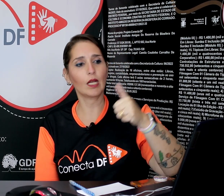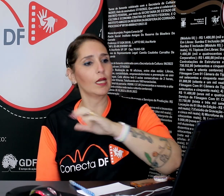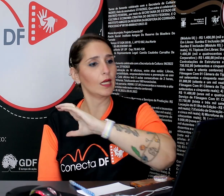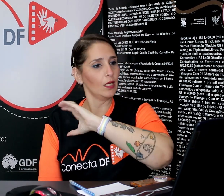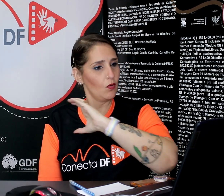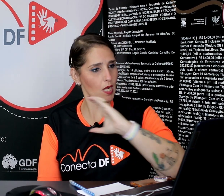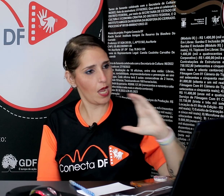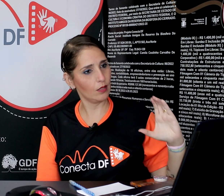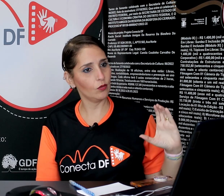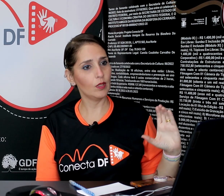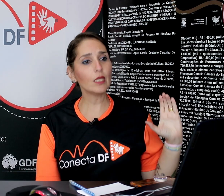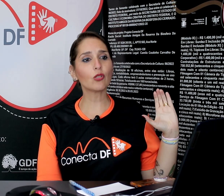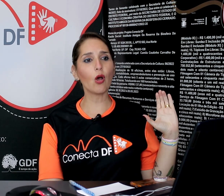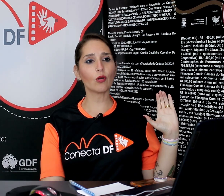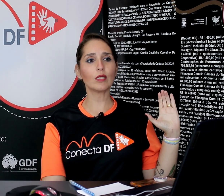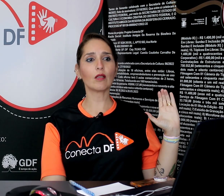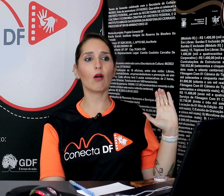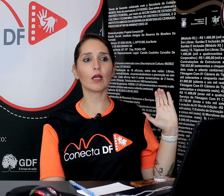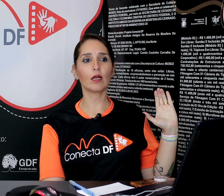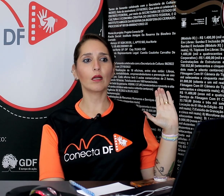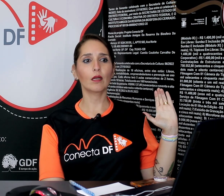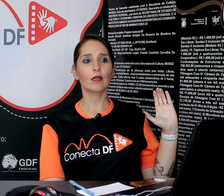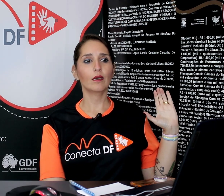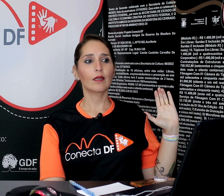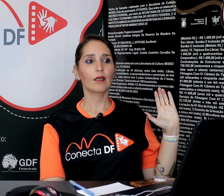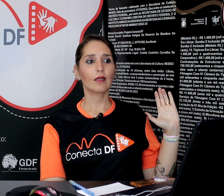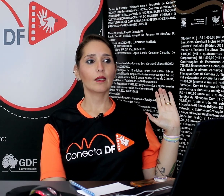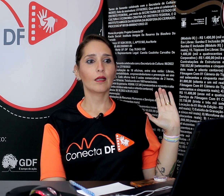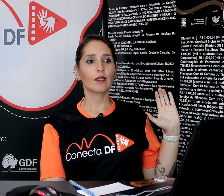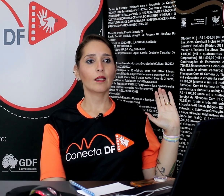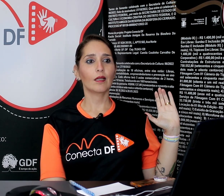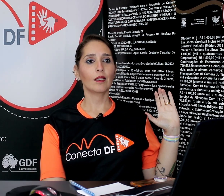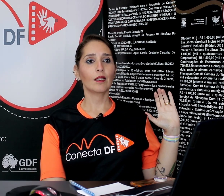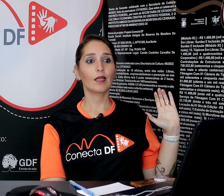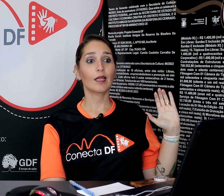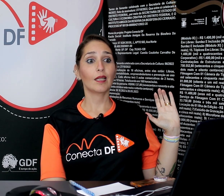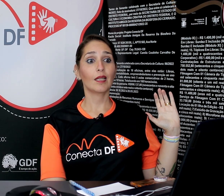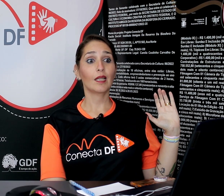Arrasando, galera. Cunhado. E sogro e sogra?